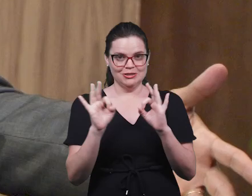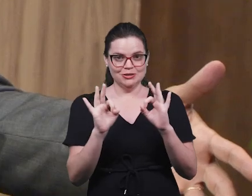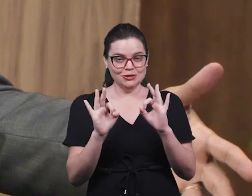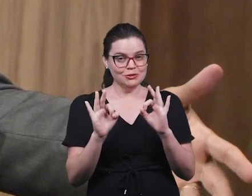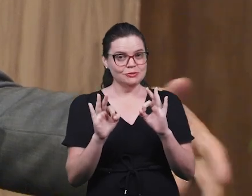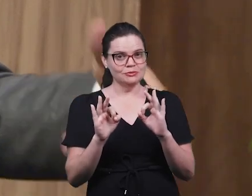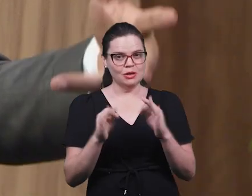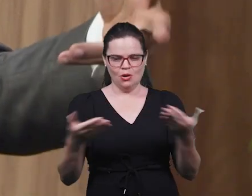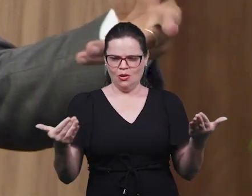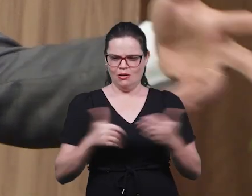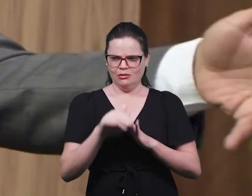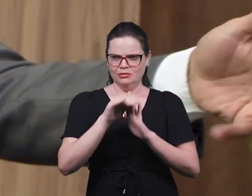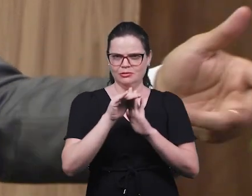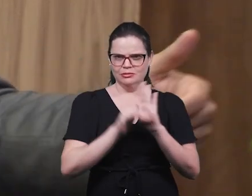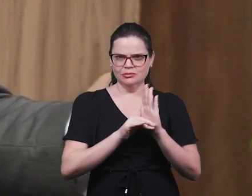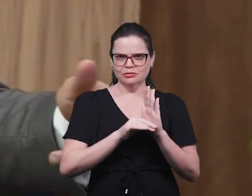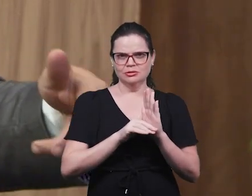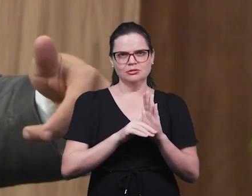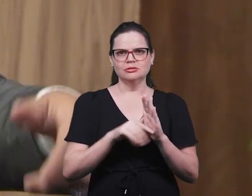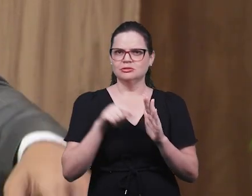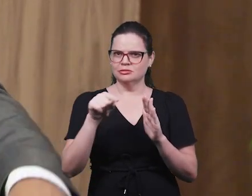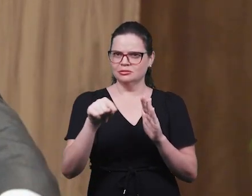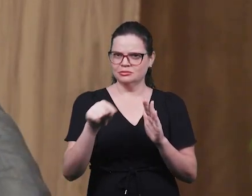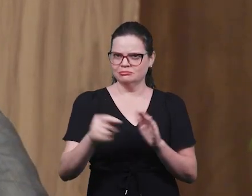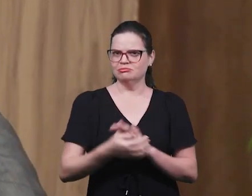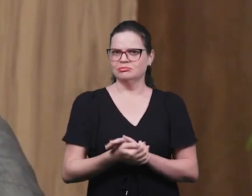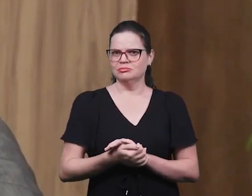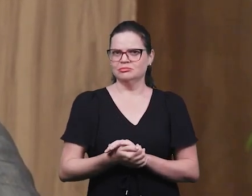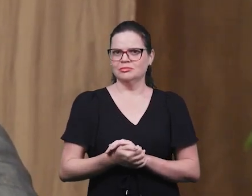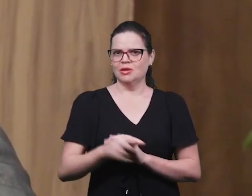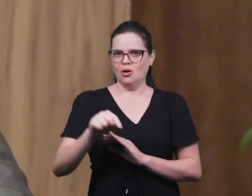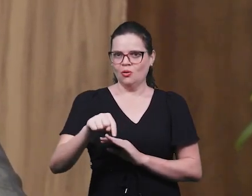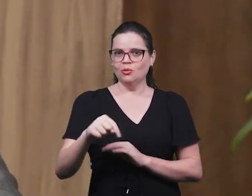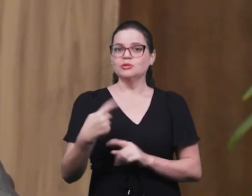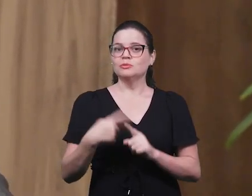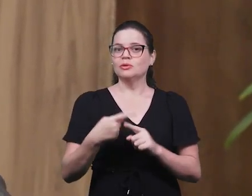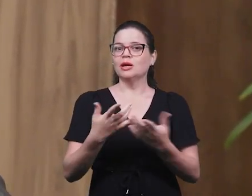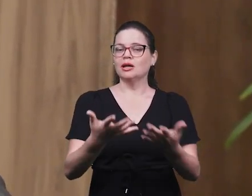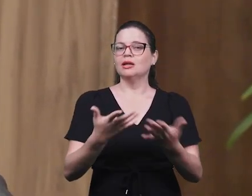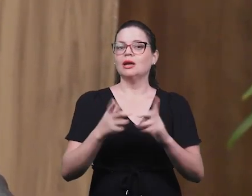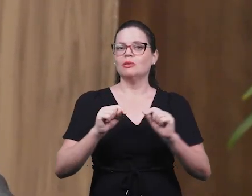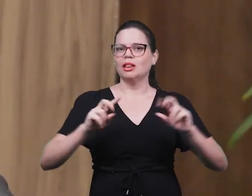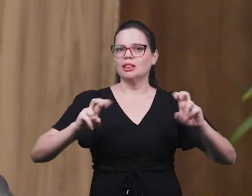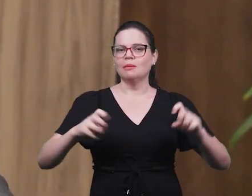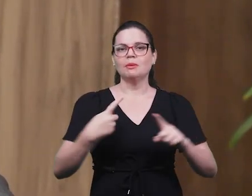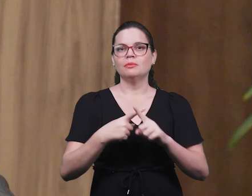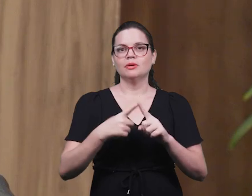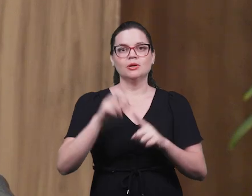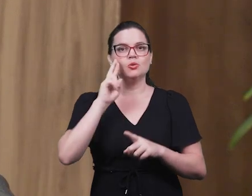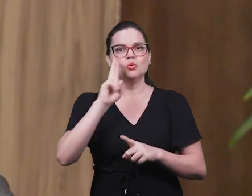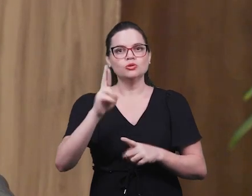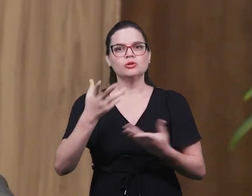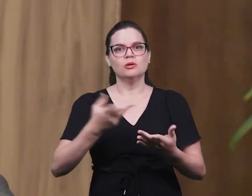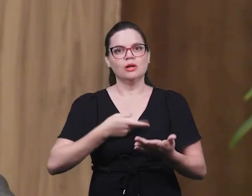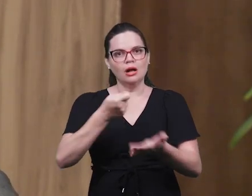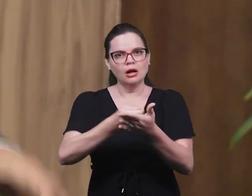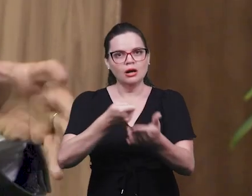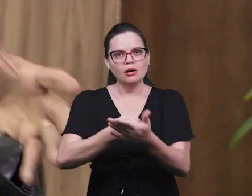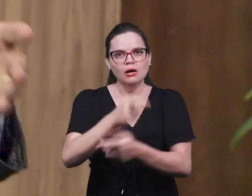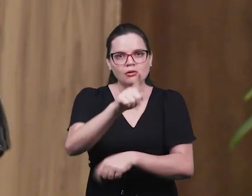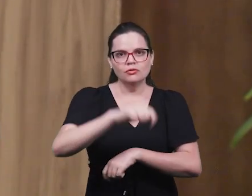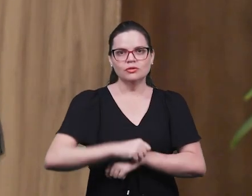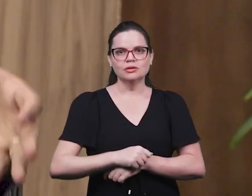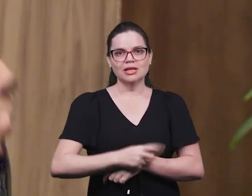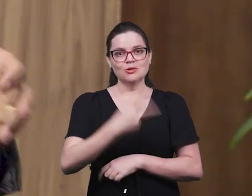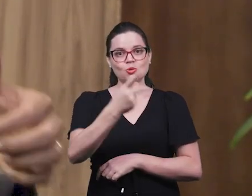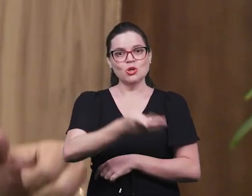programa. Alguns aqui servos de Deus, porque Deus está insistindo com o Senhor, com a Eis que senhora. estou à porta e bato. Jesus